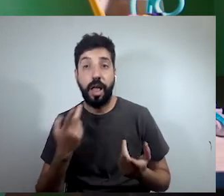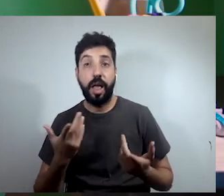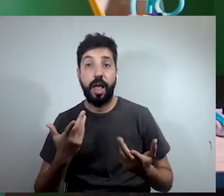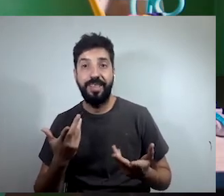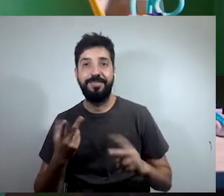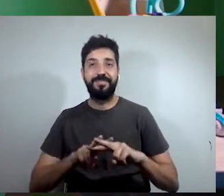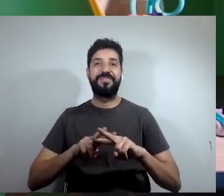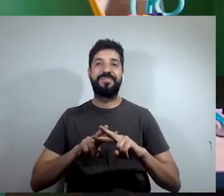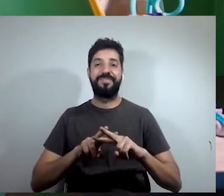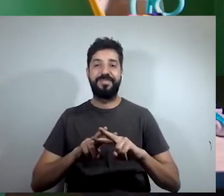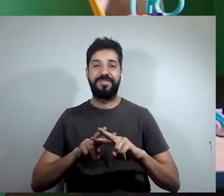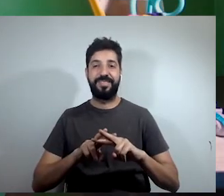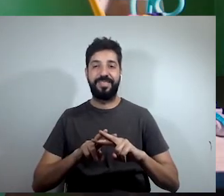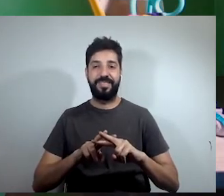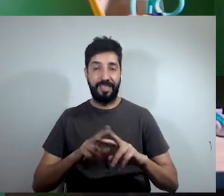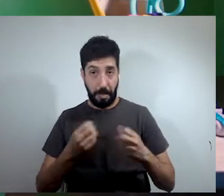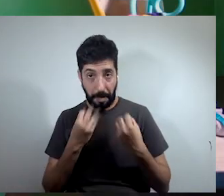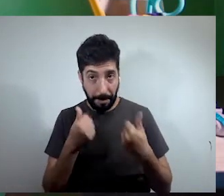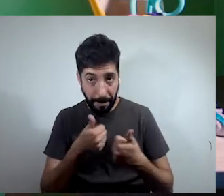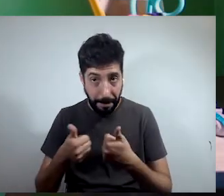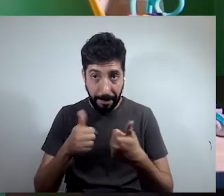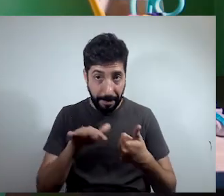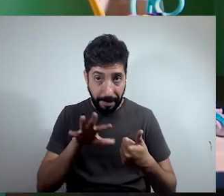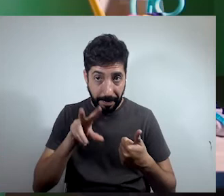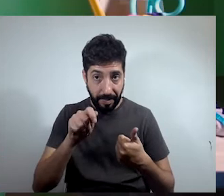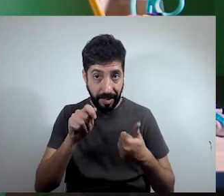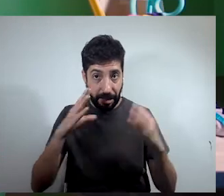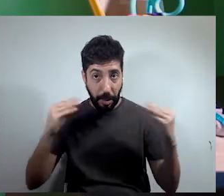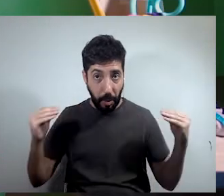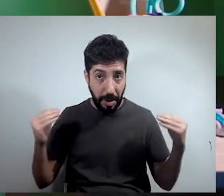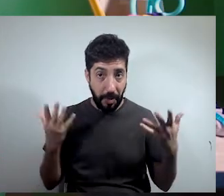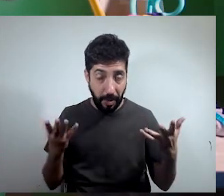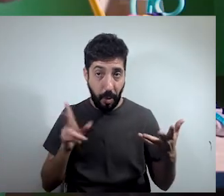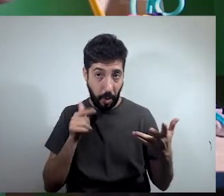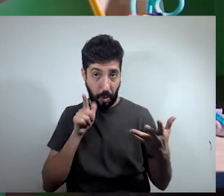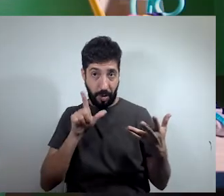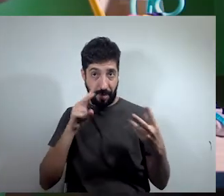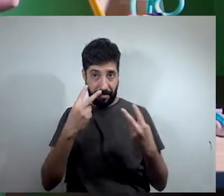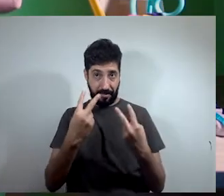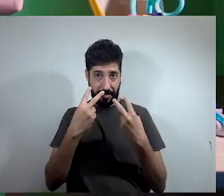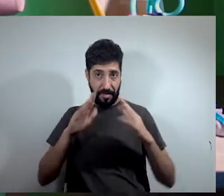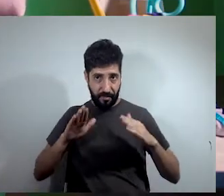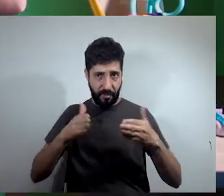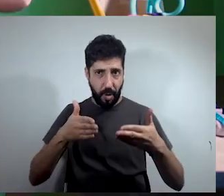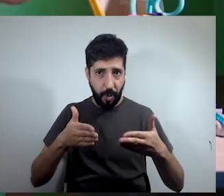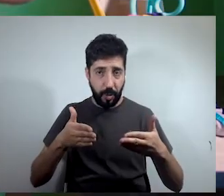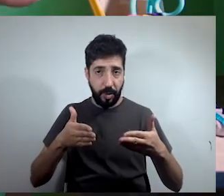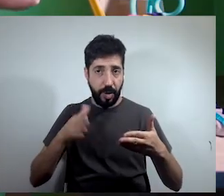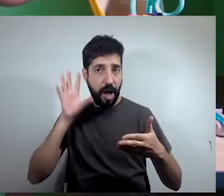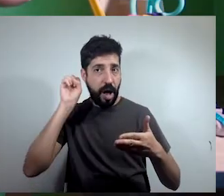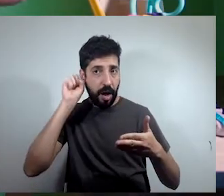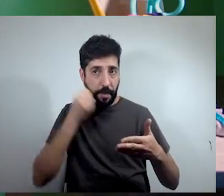Deu pau. Vocês estão bem? Tá tudo bem aí? Tá tudo tranquilo? Vocês conseguem me ver focado? O áudio